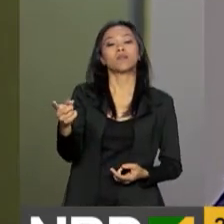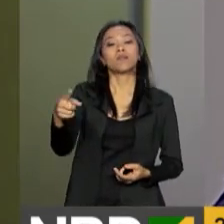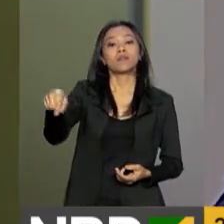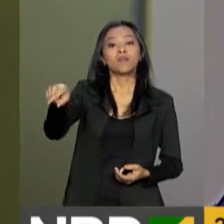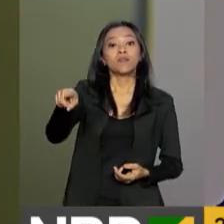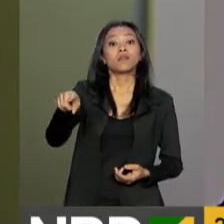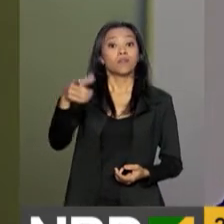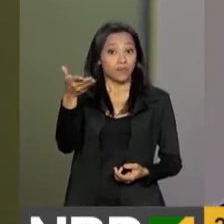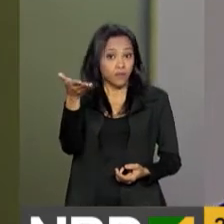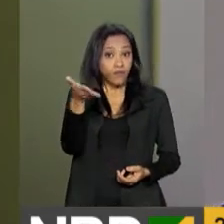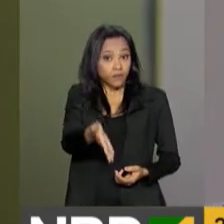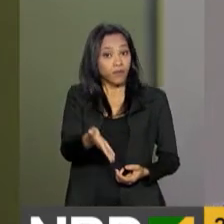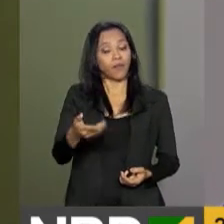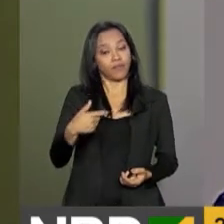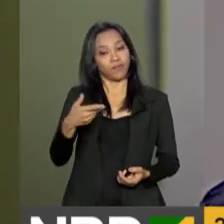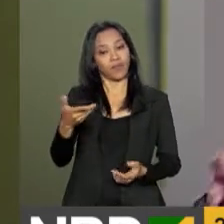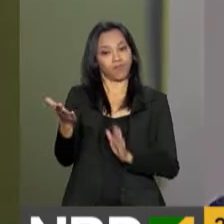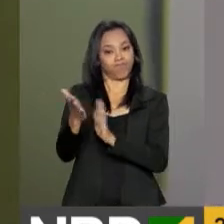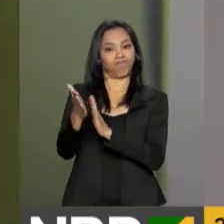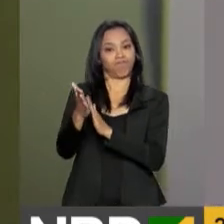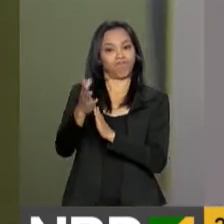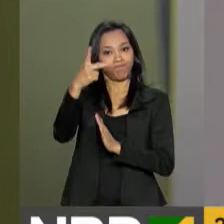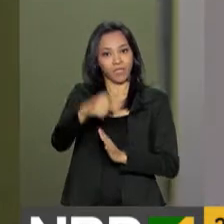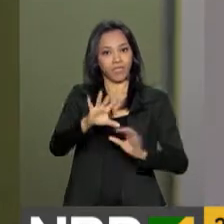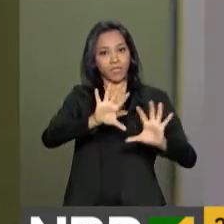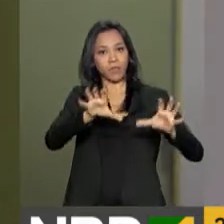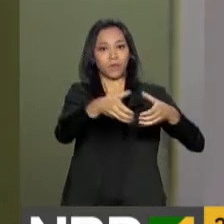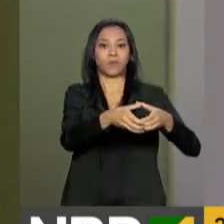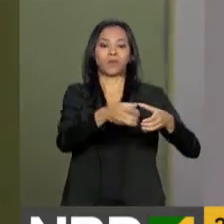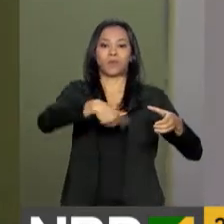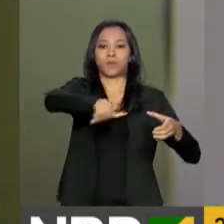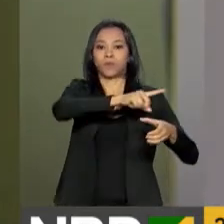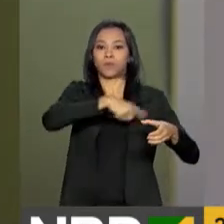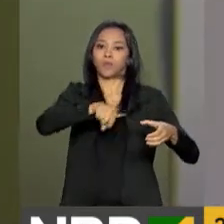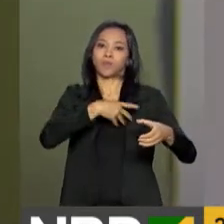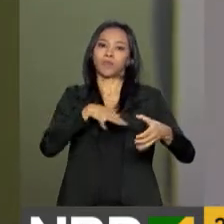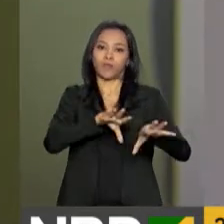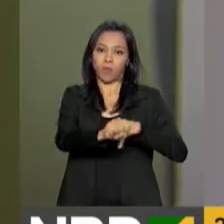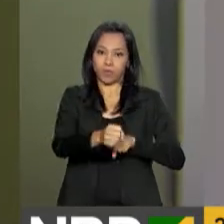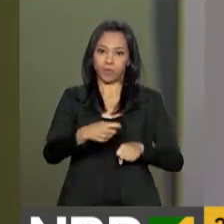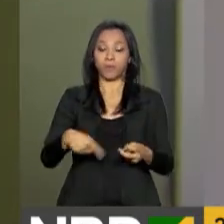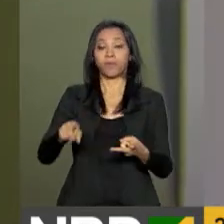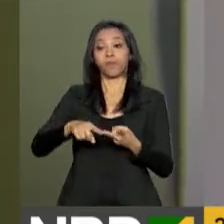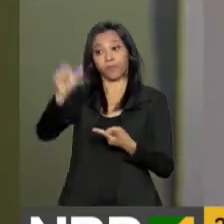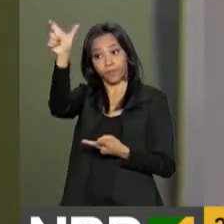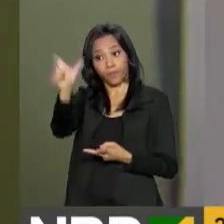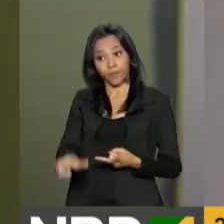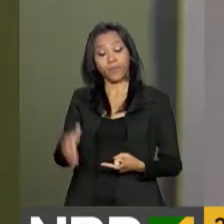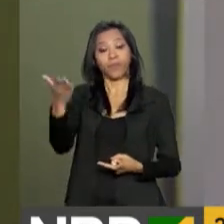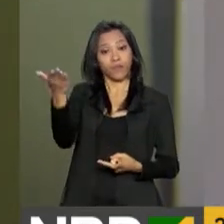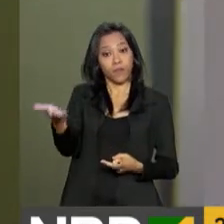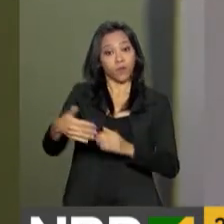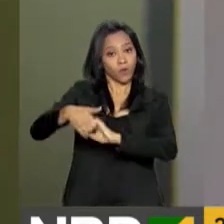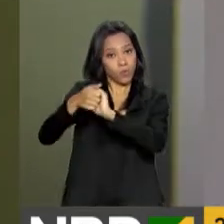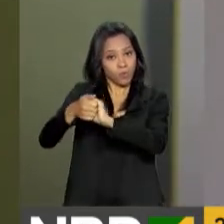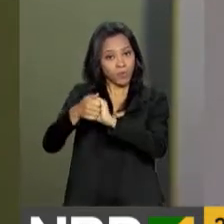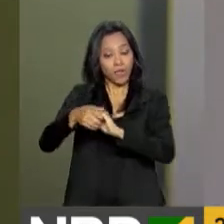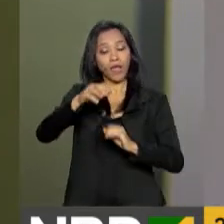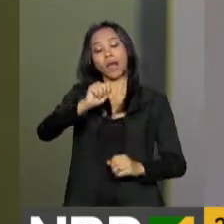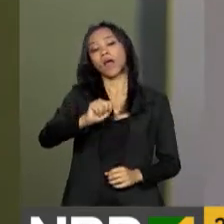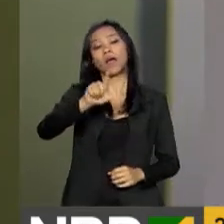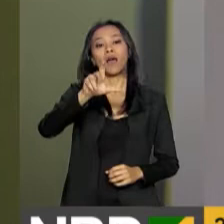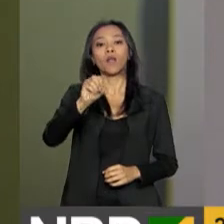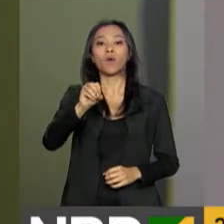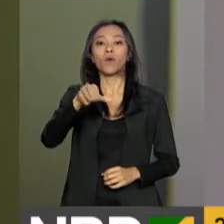desta turma completar o ministro aluízio nunes e não brinquem naturalmente